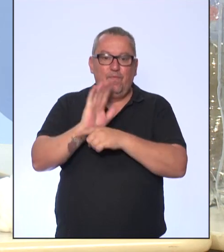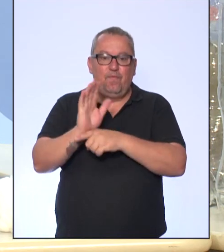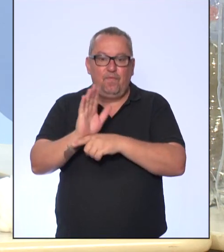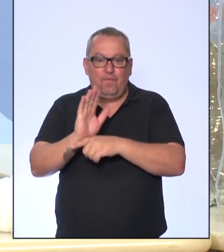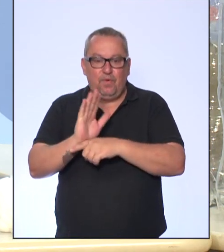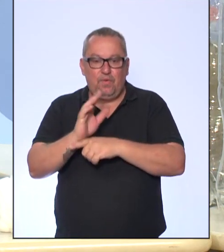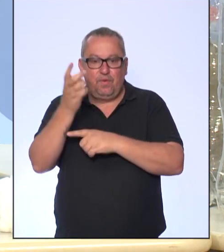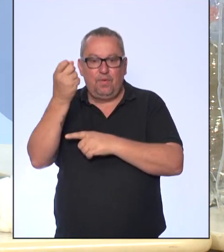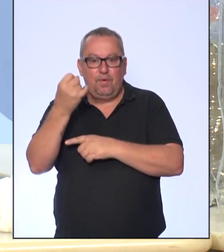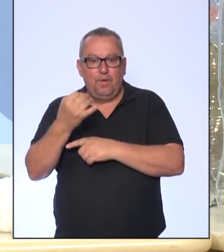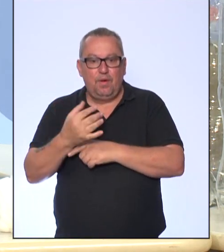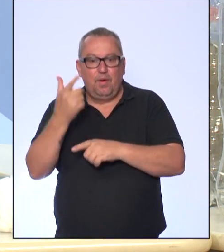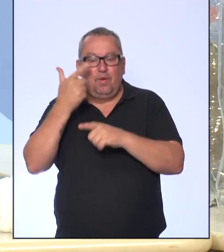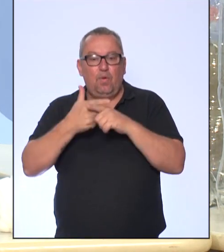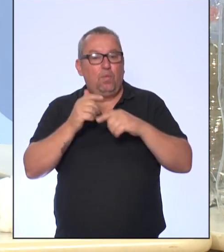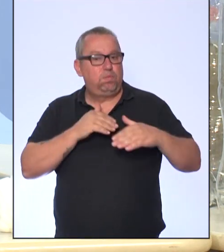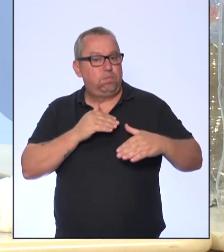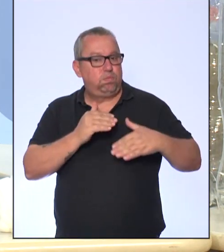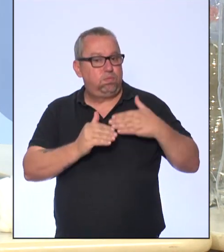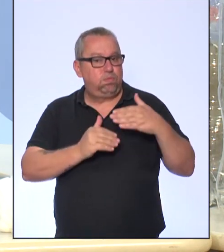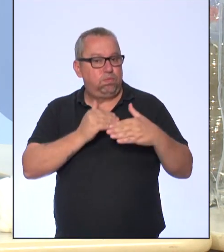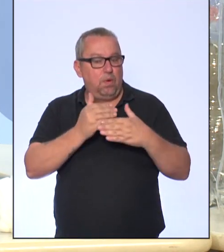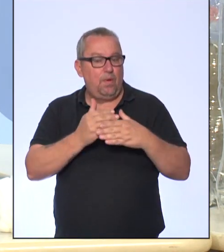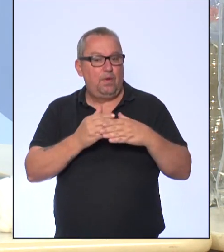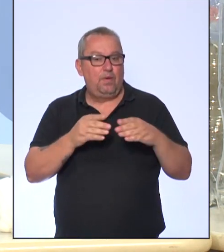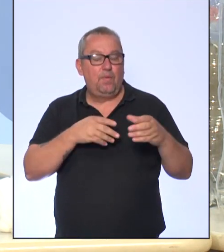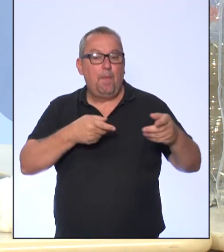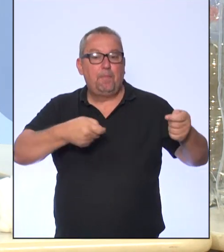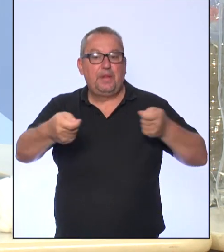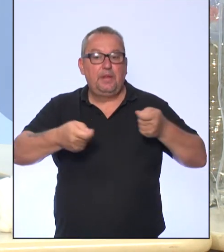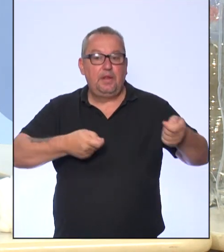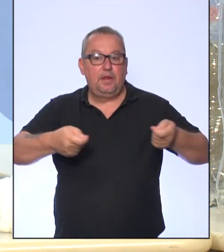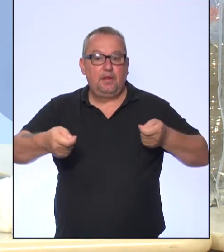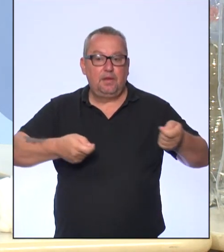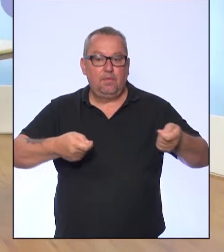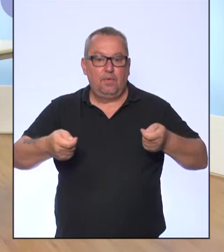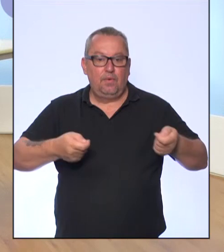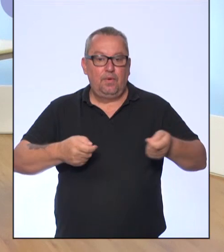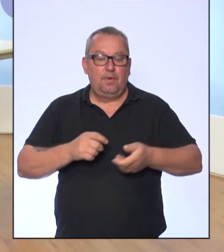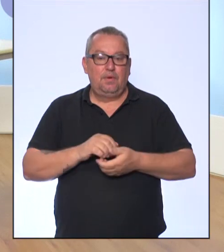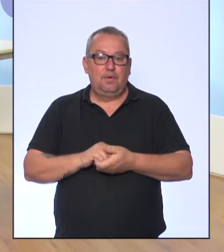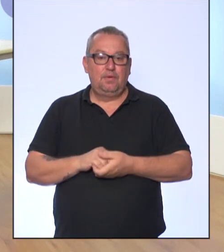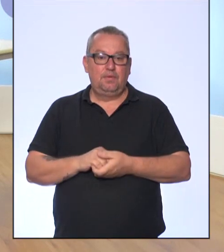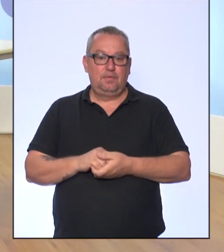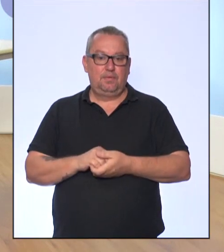vai falar um pouquinho sobre um dos processos, que é a peneiração.